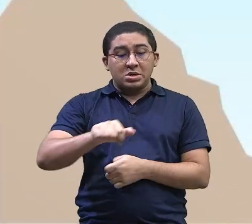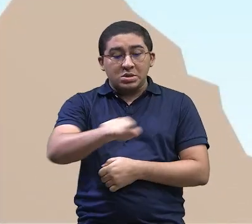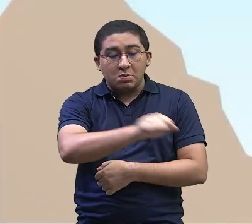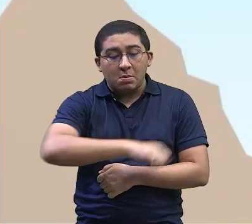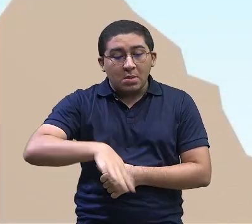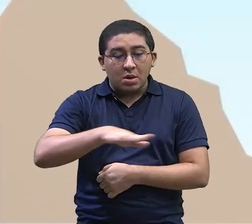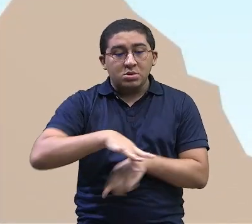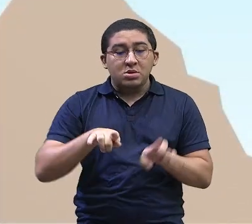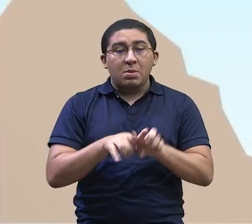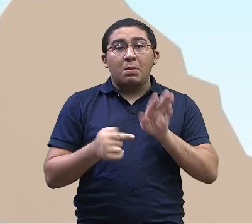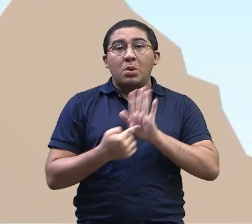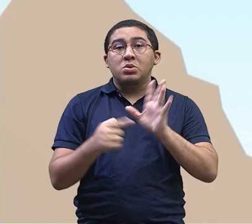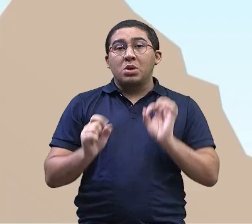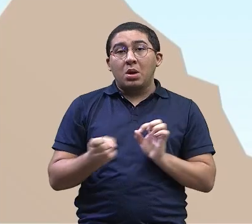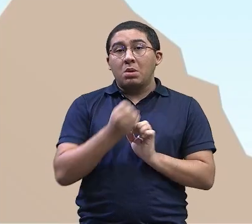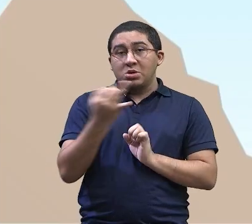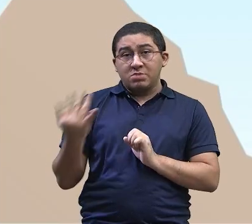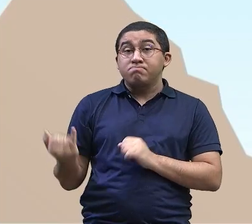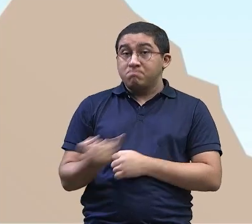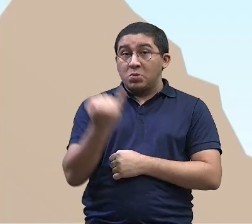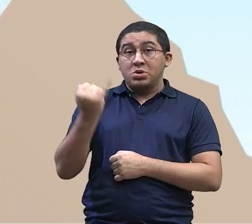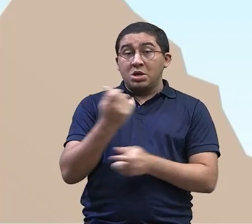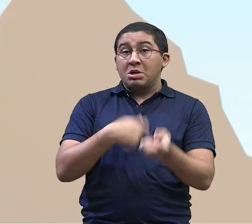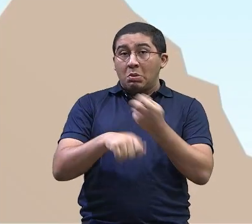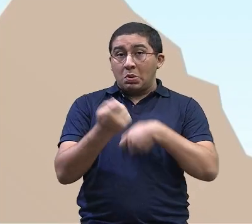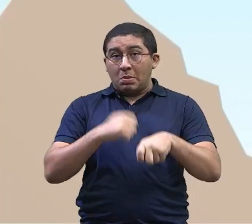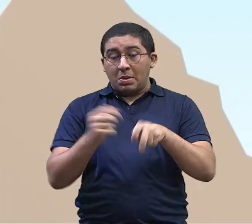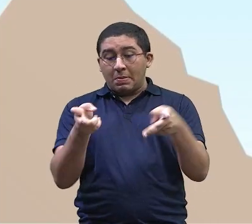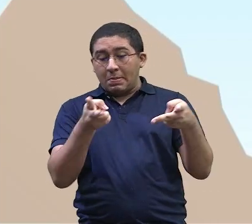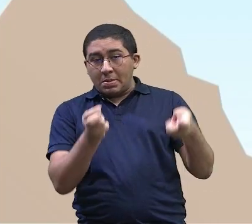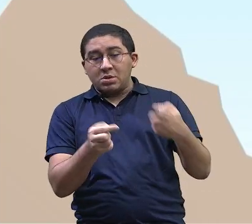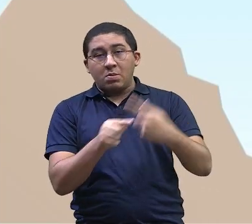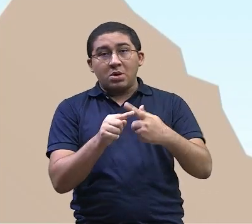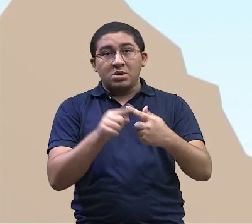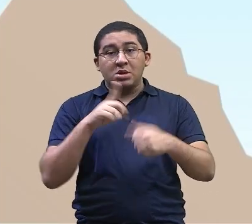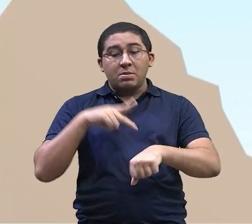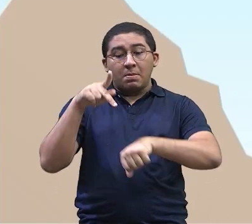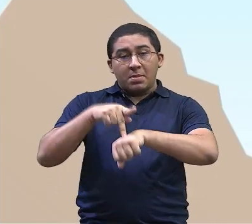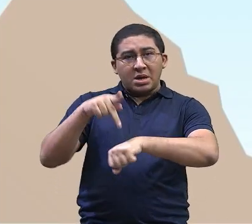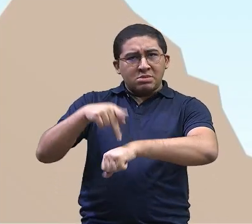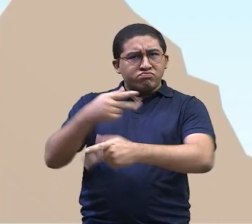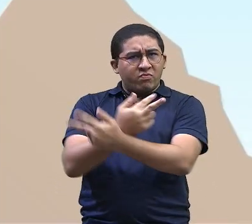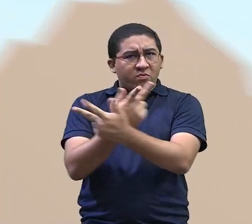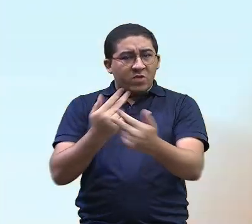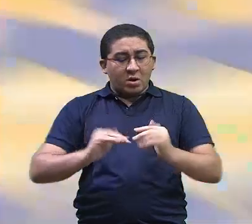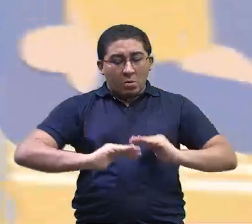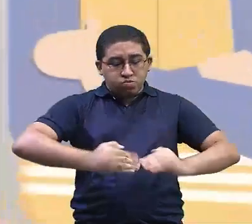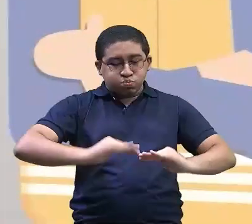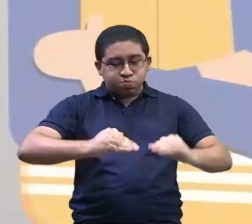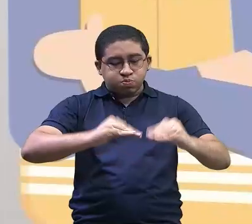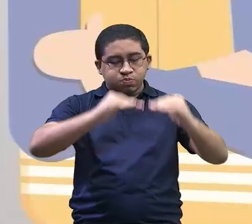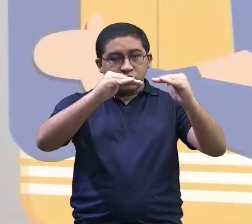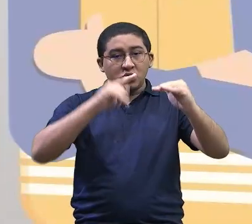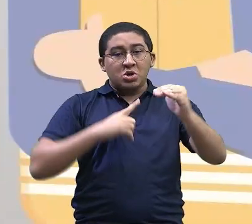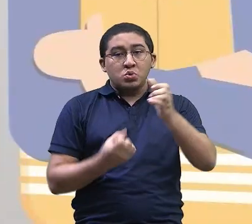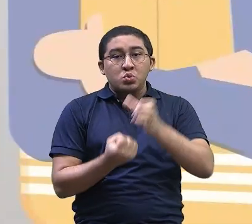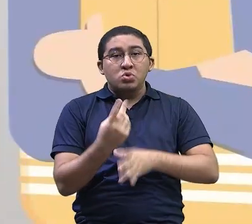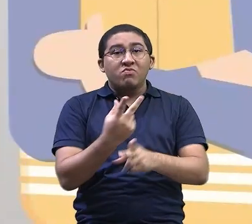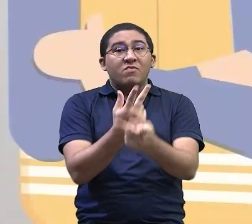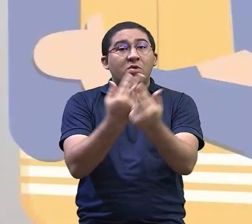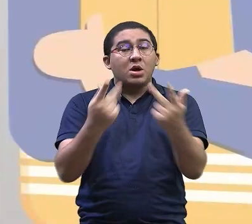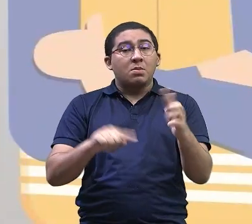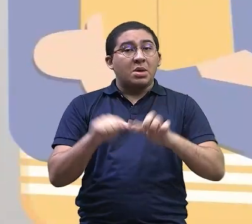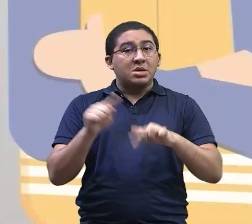sedimentares apresenta grande importância econômica, pois através dos sedimentos acumulados durante milhões de anos, foram surgindo os vários